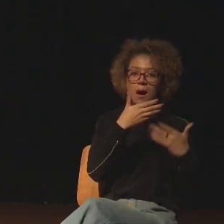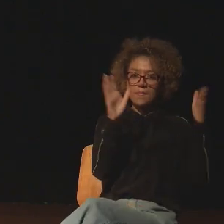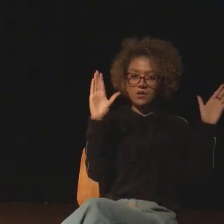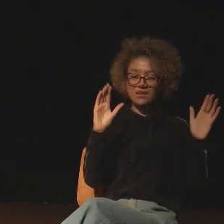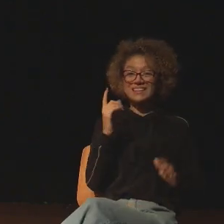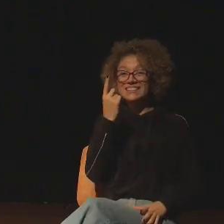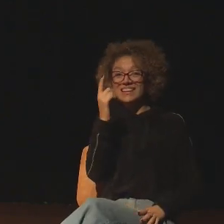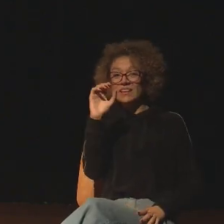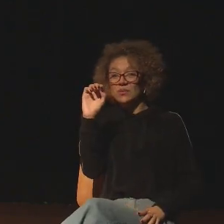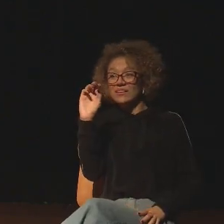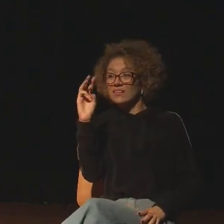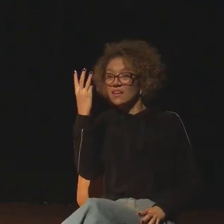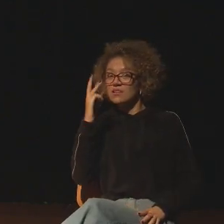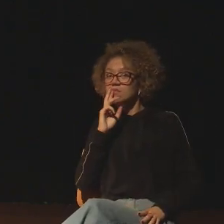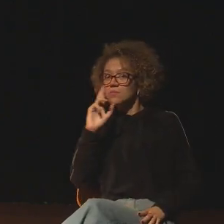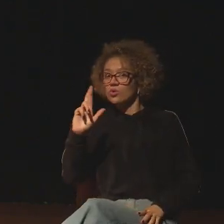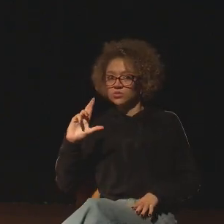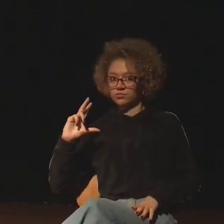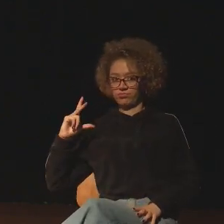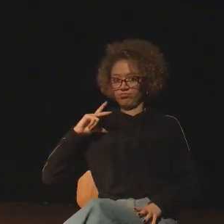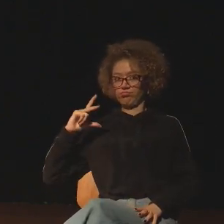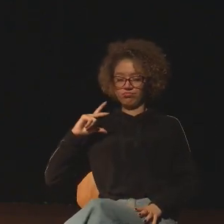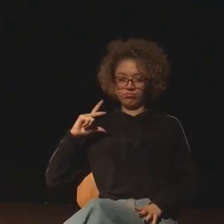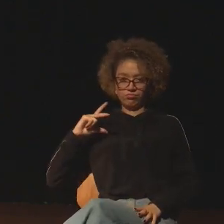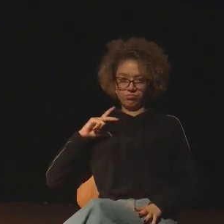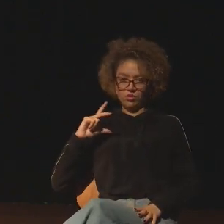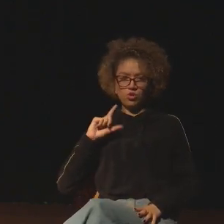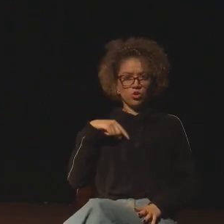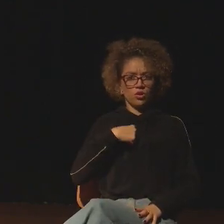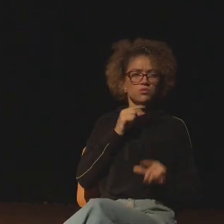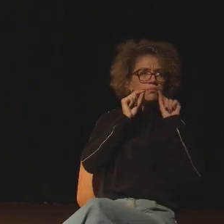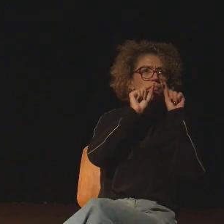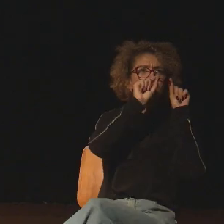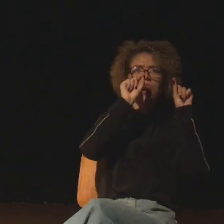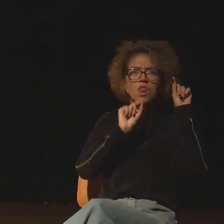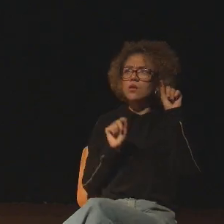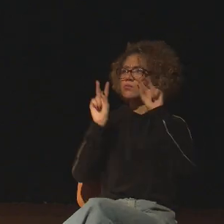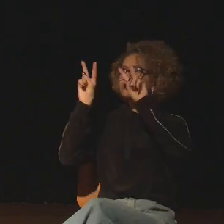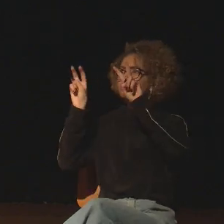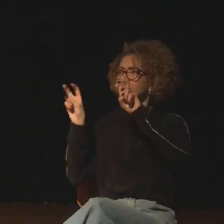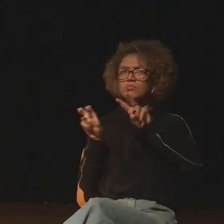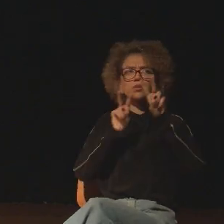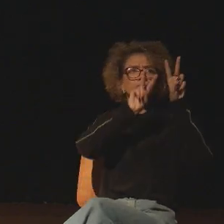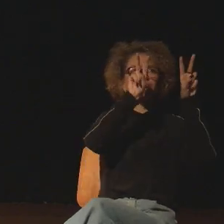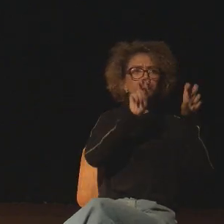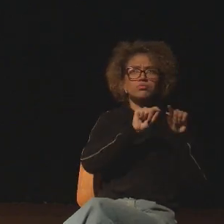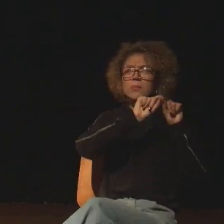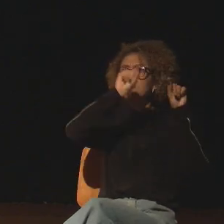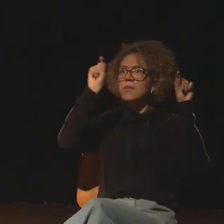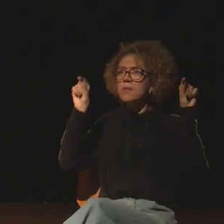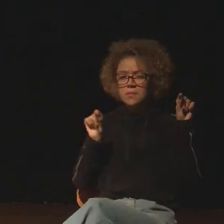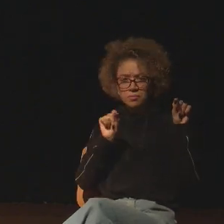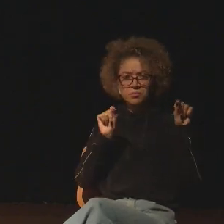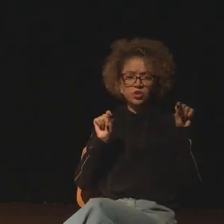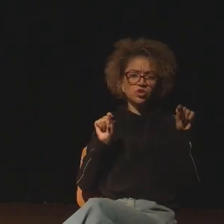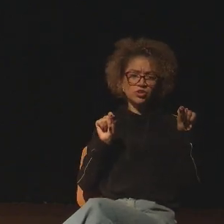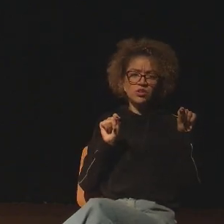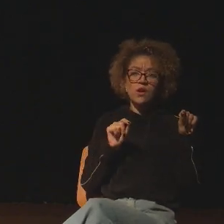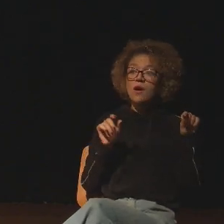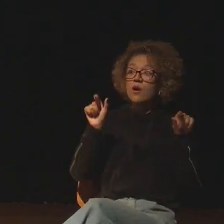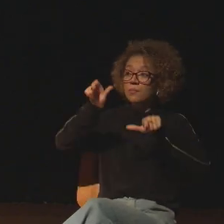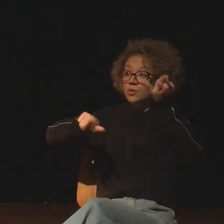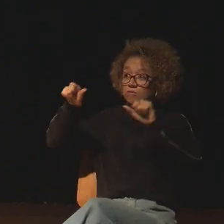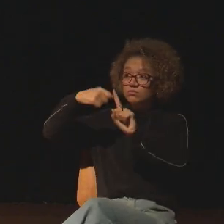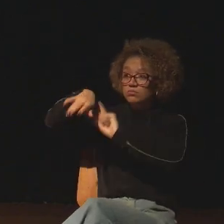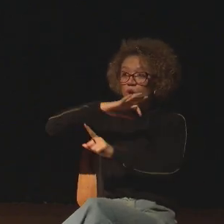103 respostas fechadas. E aí a gente dividiu em apontamentos, que são considerações amplas da população,